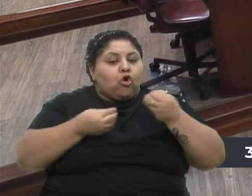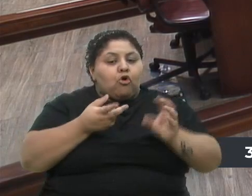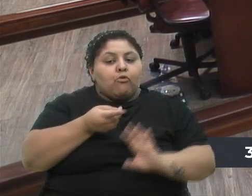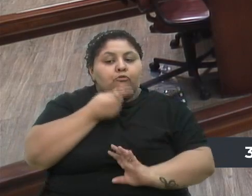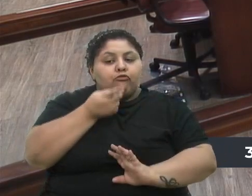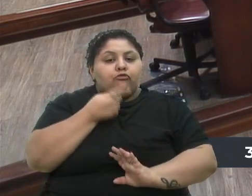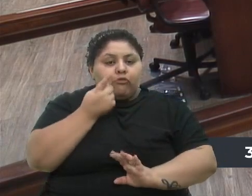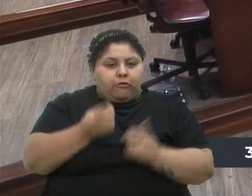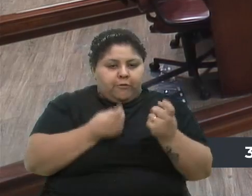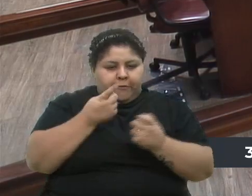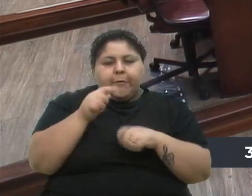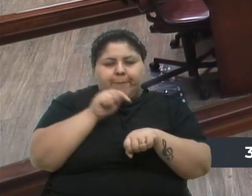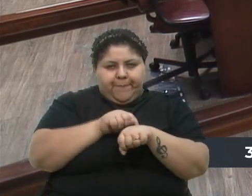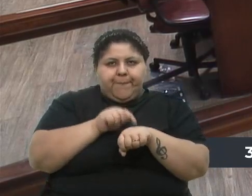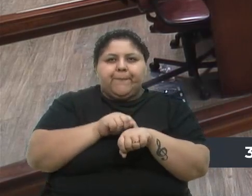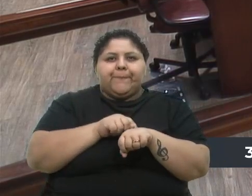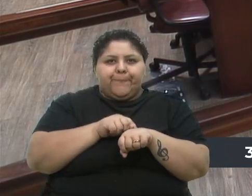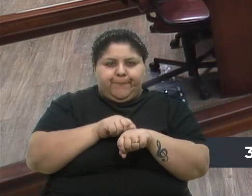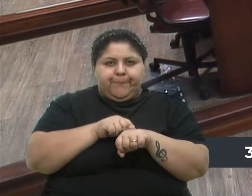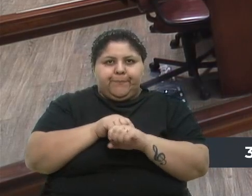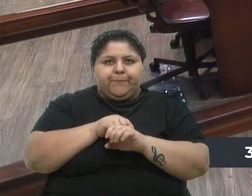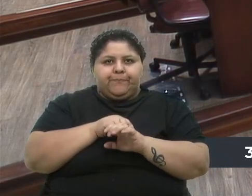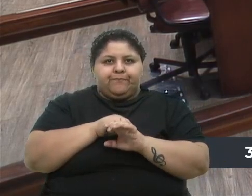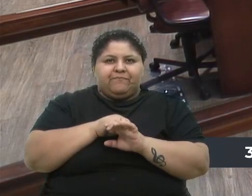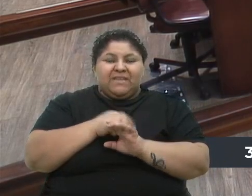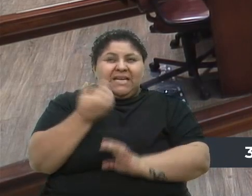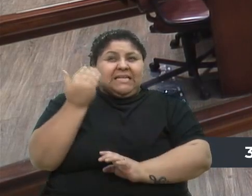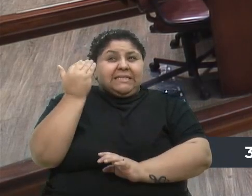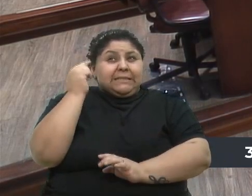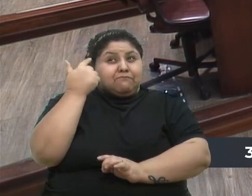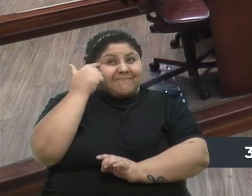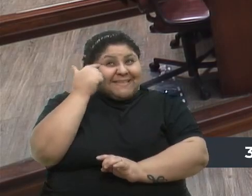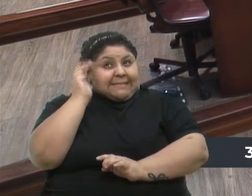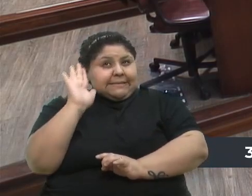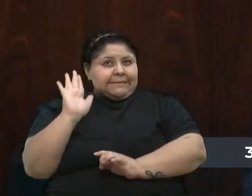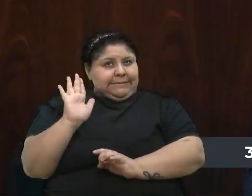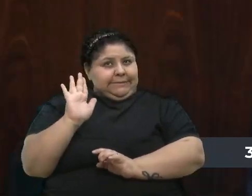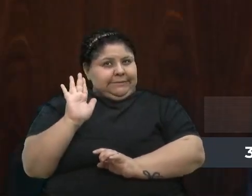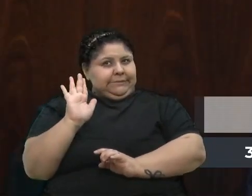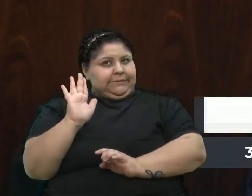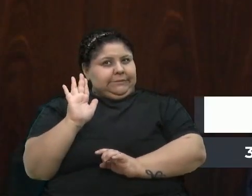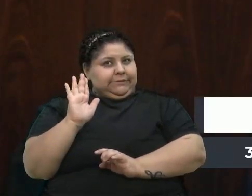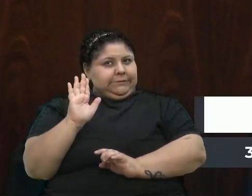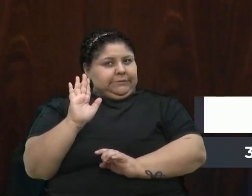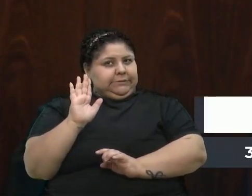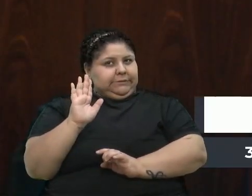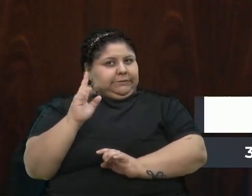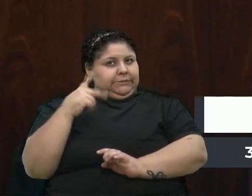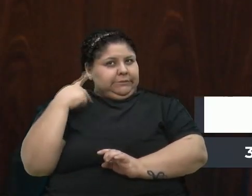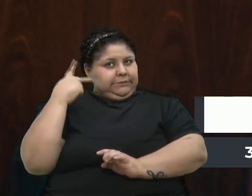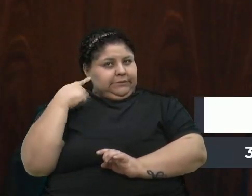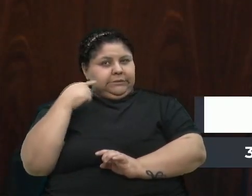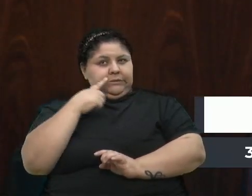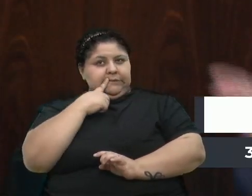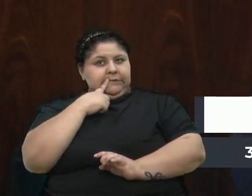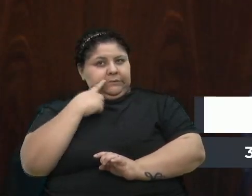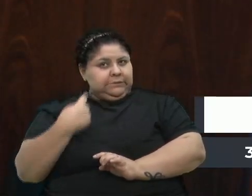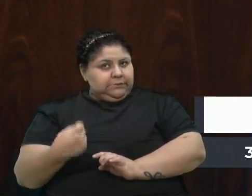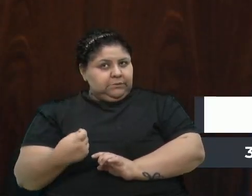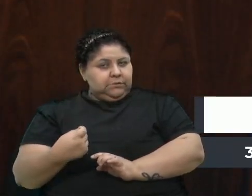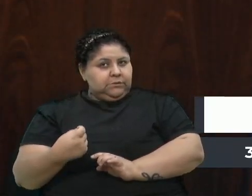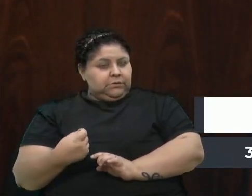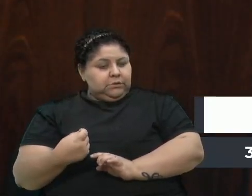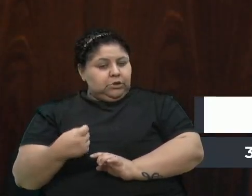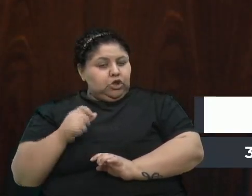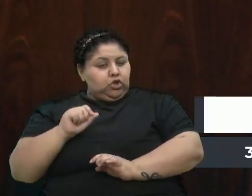aqui em alguns momentos, dá uma ideia, colega vereadora e professora Rose Frigieri, do que